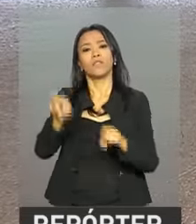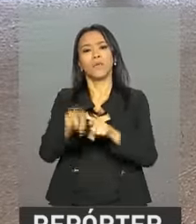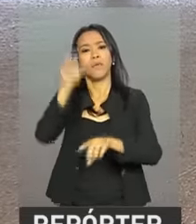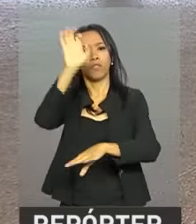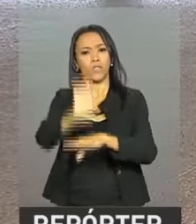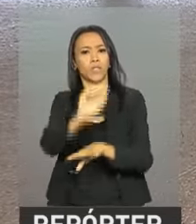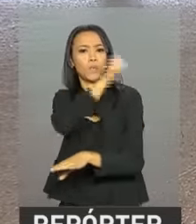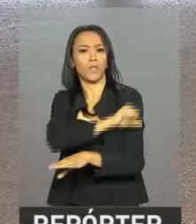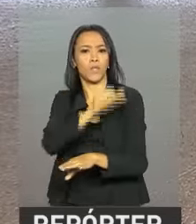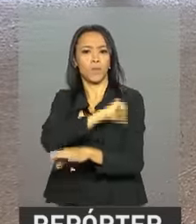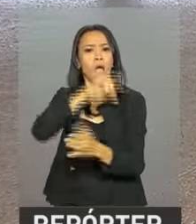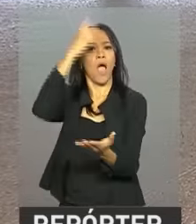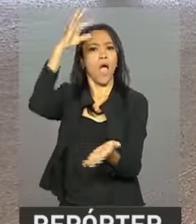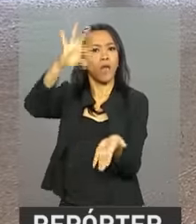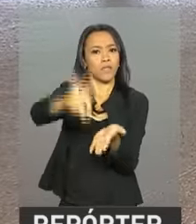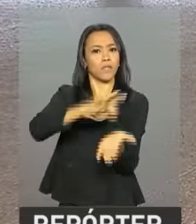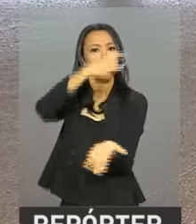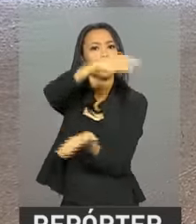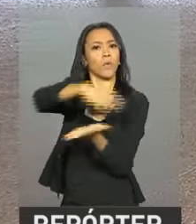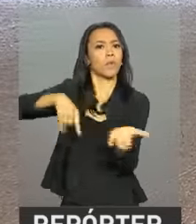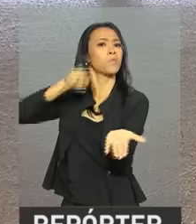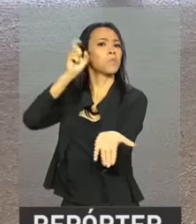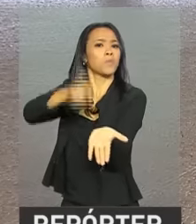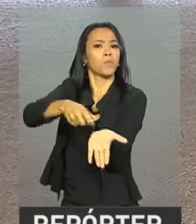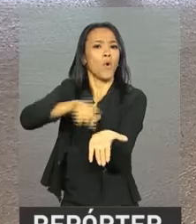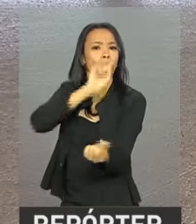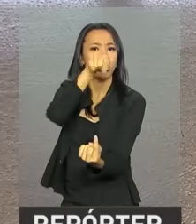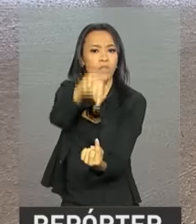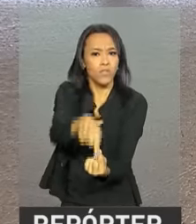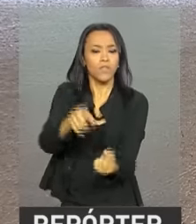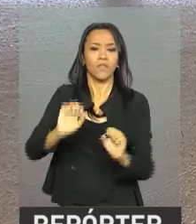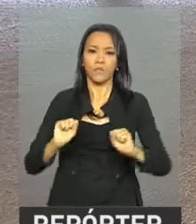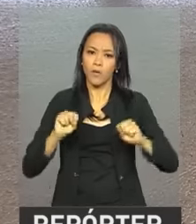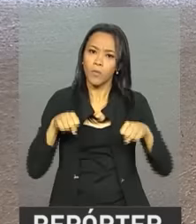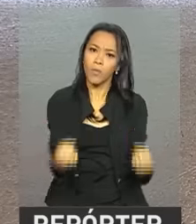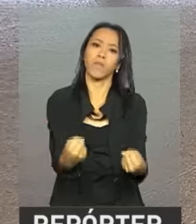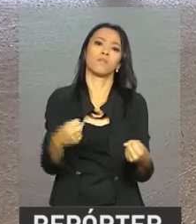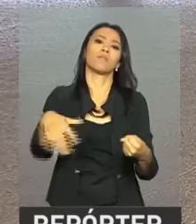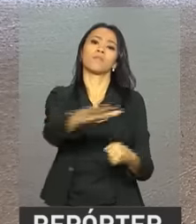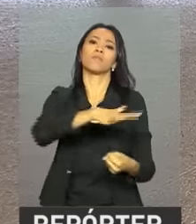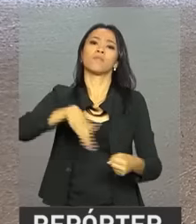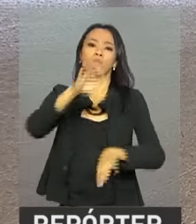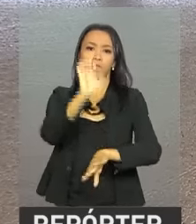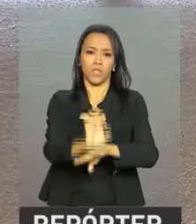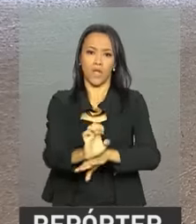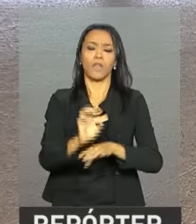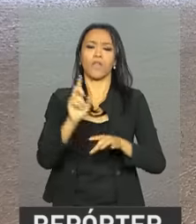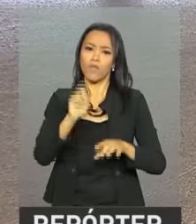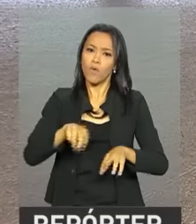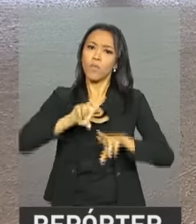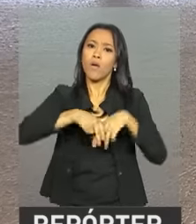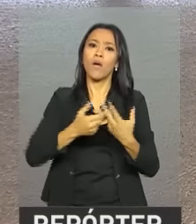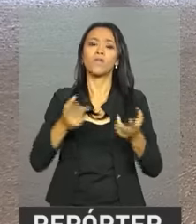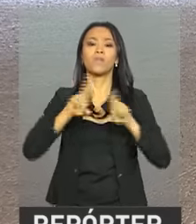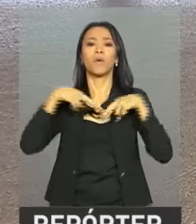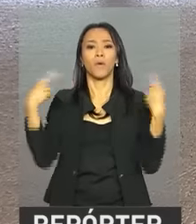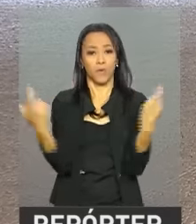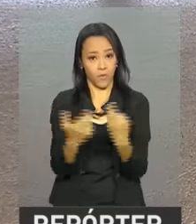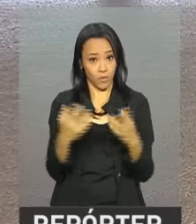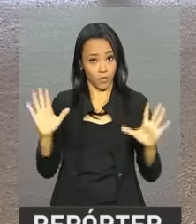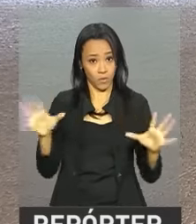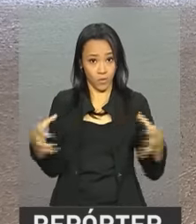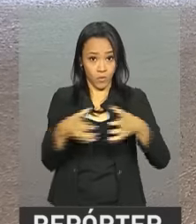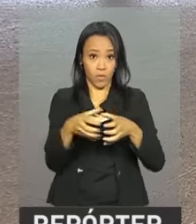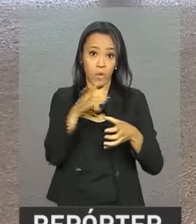compromisso para pôr em prática o plano de recuperação fiscal do estado foi durante uma reunião com o presidente Michel